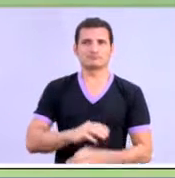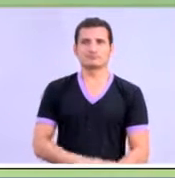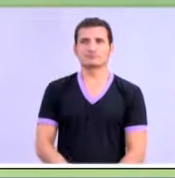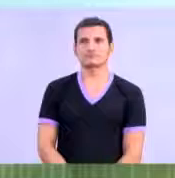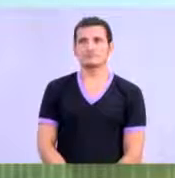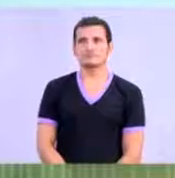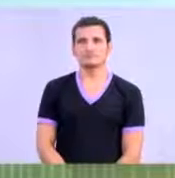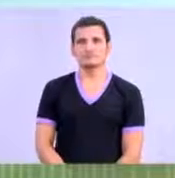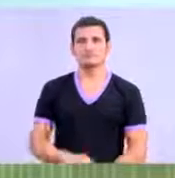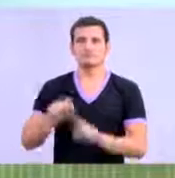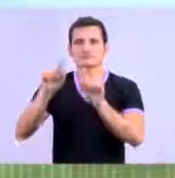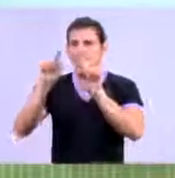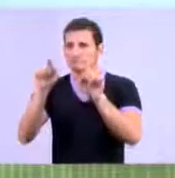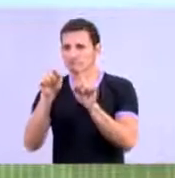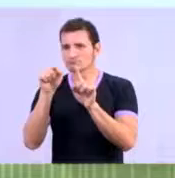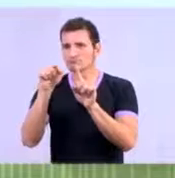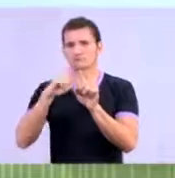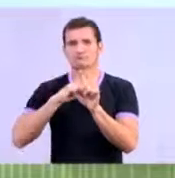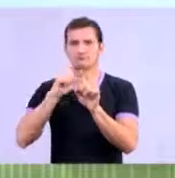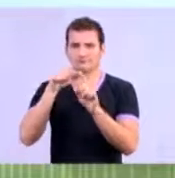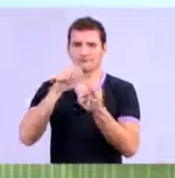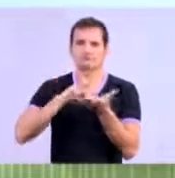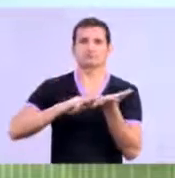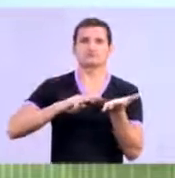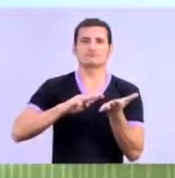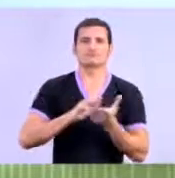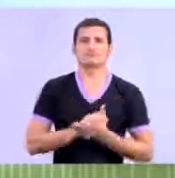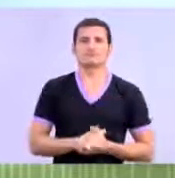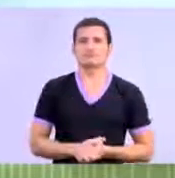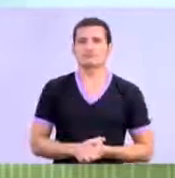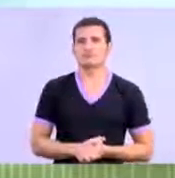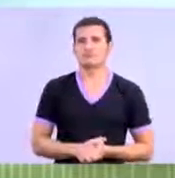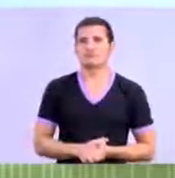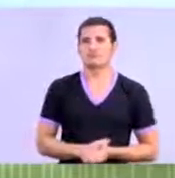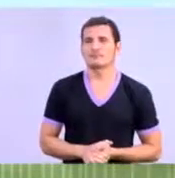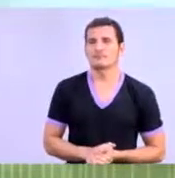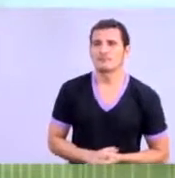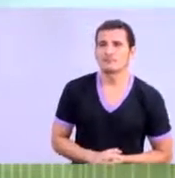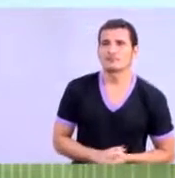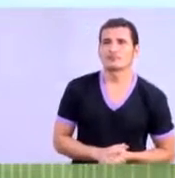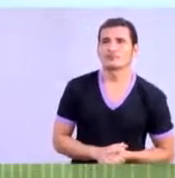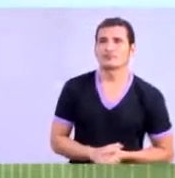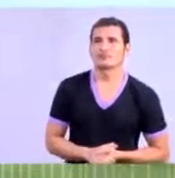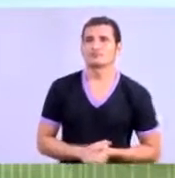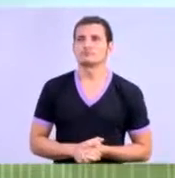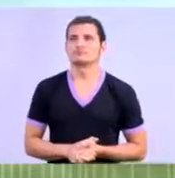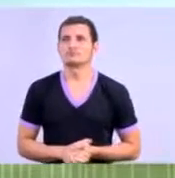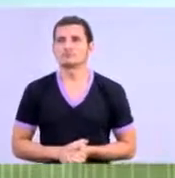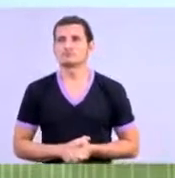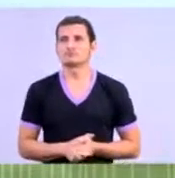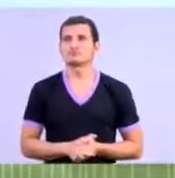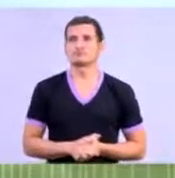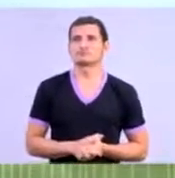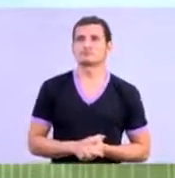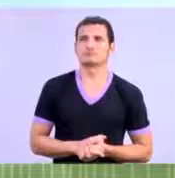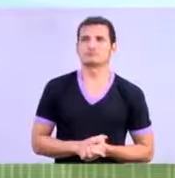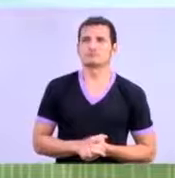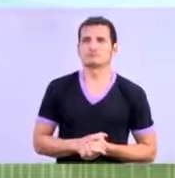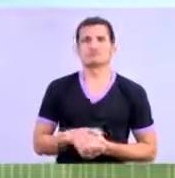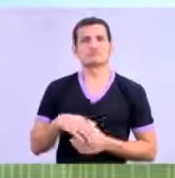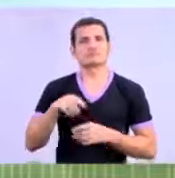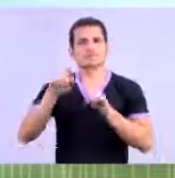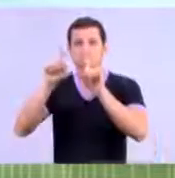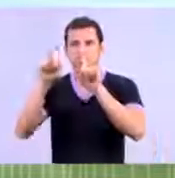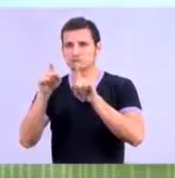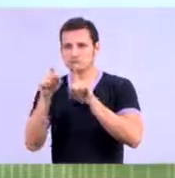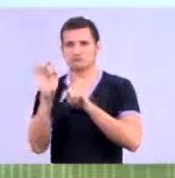teve abre e fecha parênteses é método. Teve abre e fecha parênteses é um método. Você pode colocar, se você definir um identificador e logo depois abre e fecha